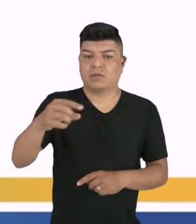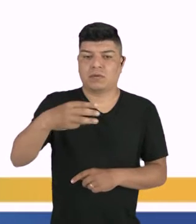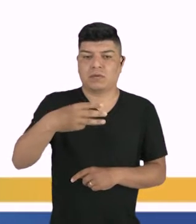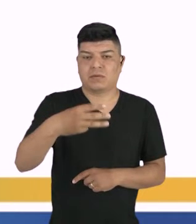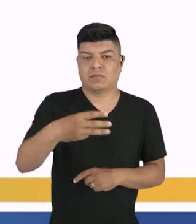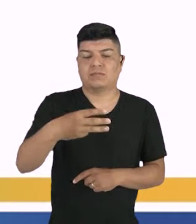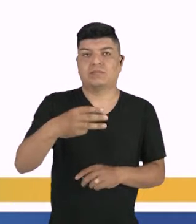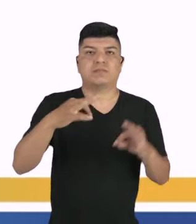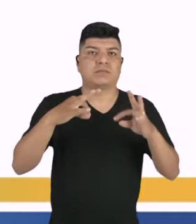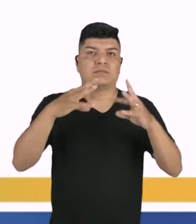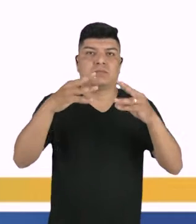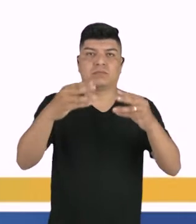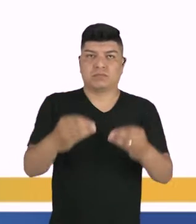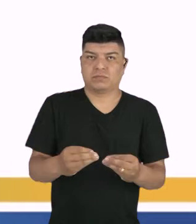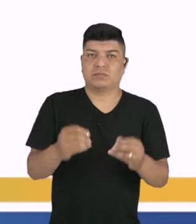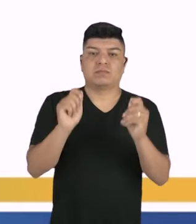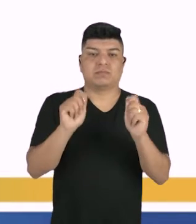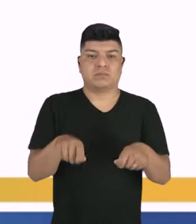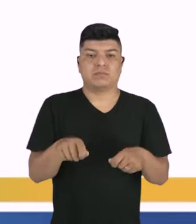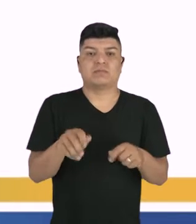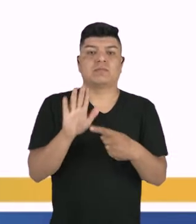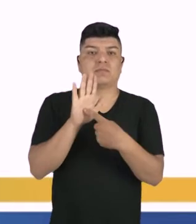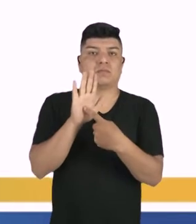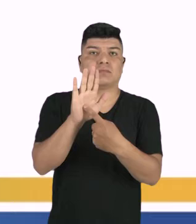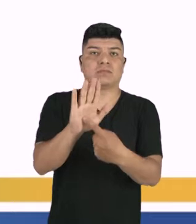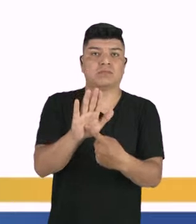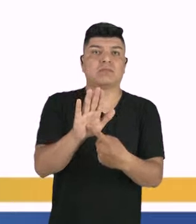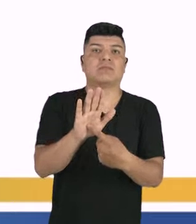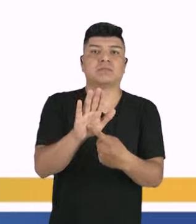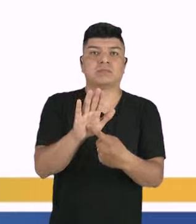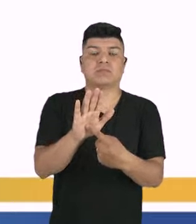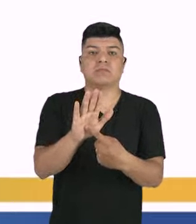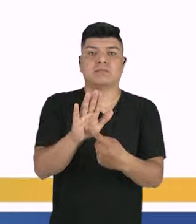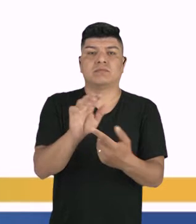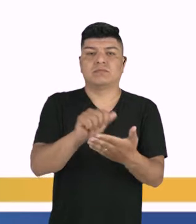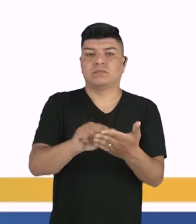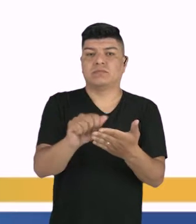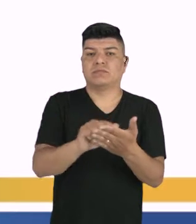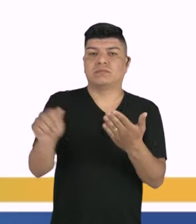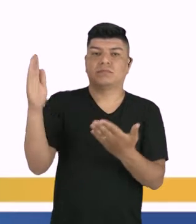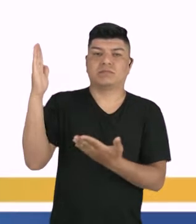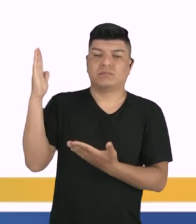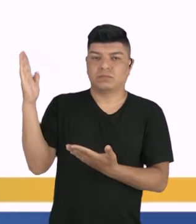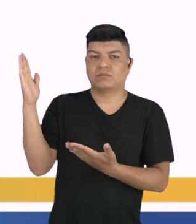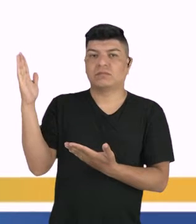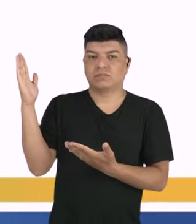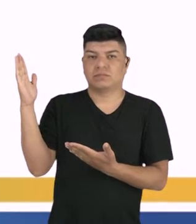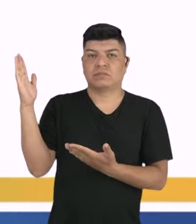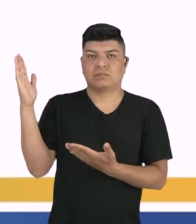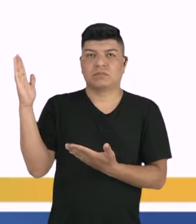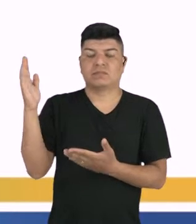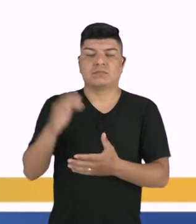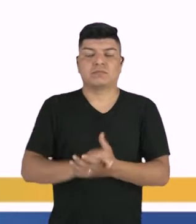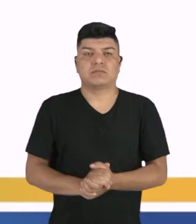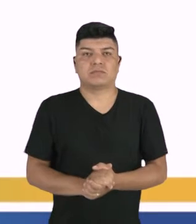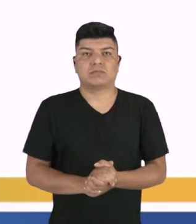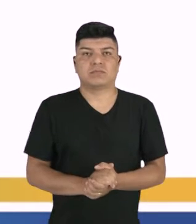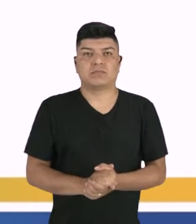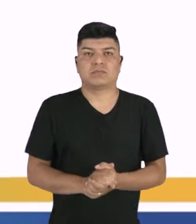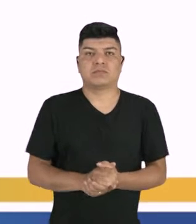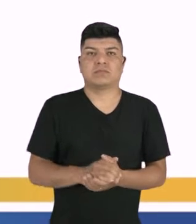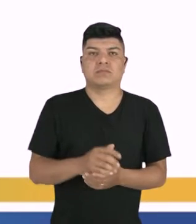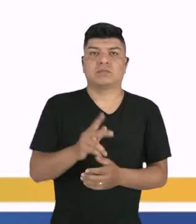todos os seus ângulos côngruos podem ser expressos nessa escrita aí, nessa fórmula, né, podemos dizer assim, com